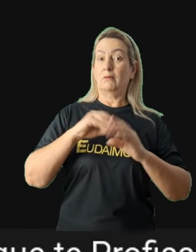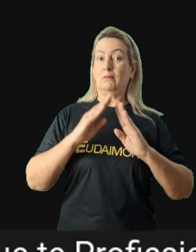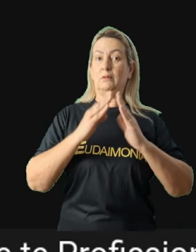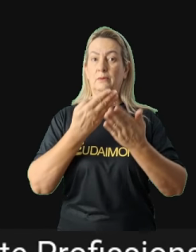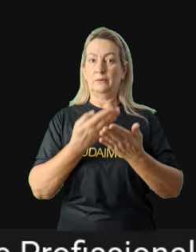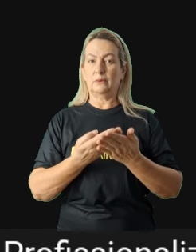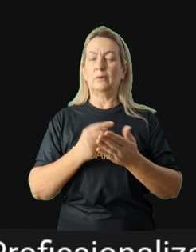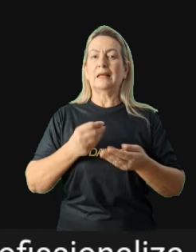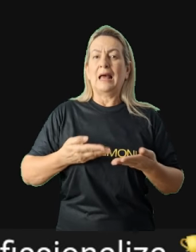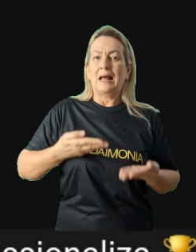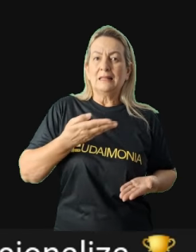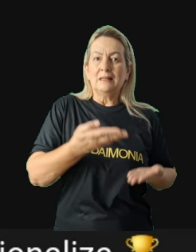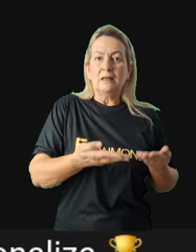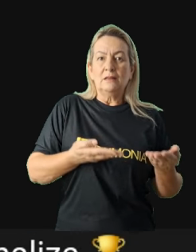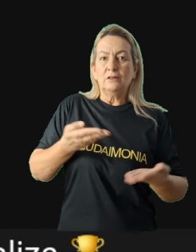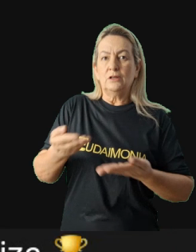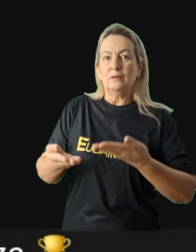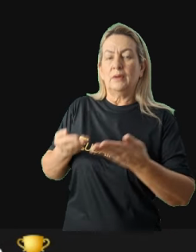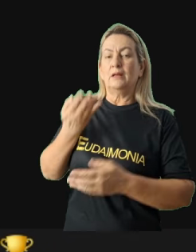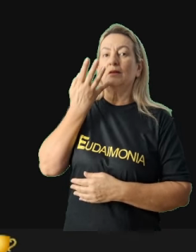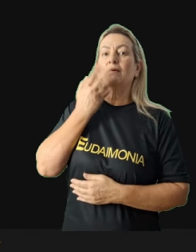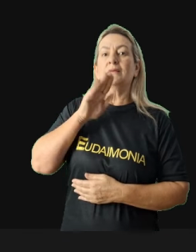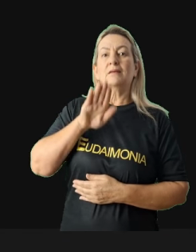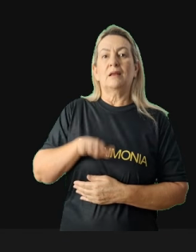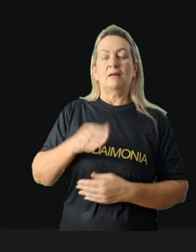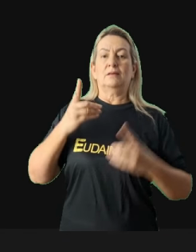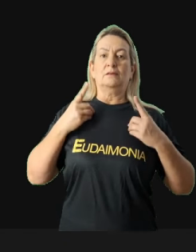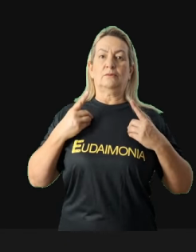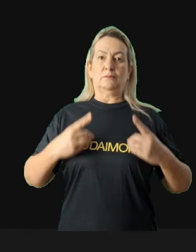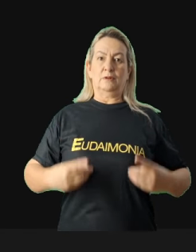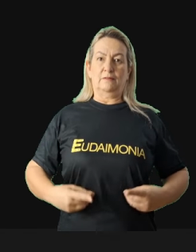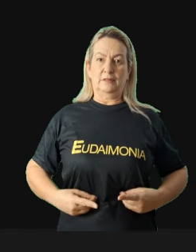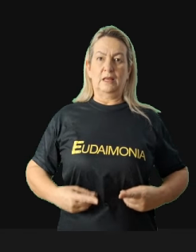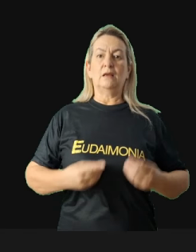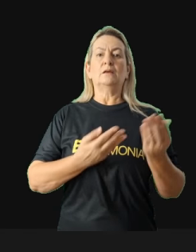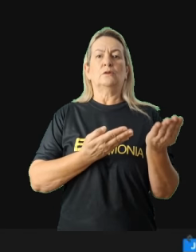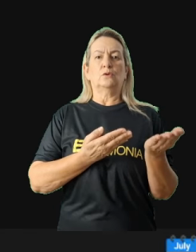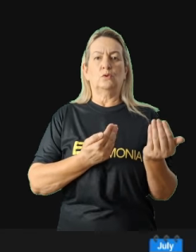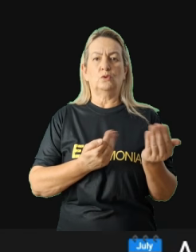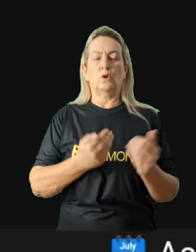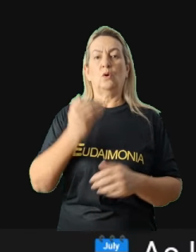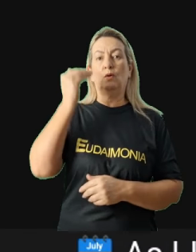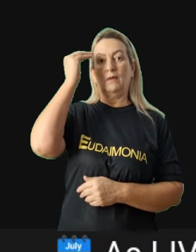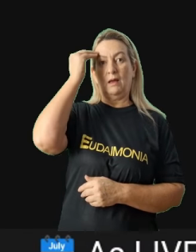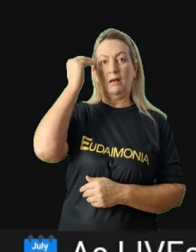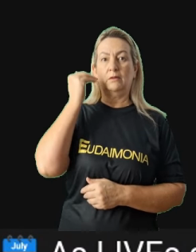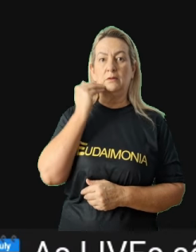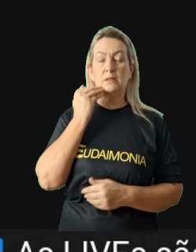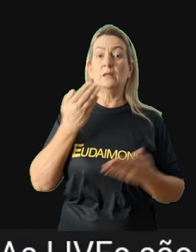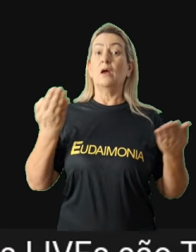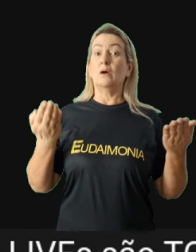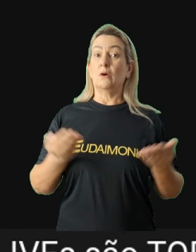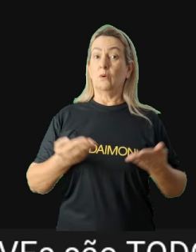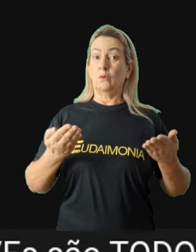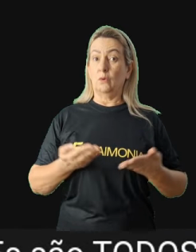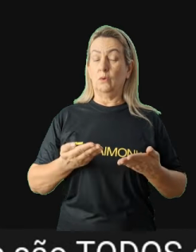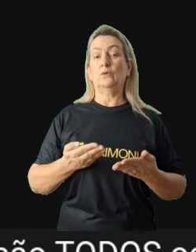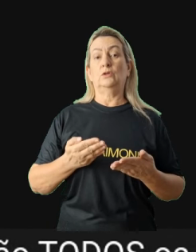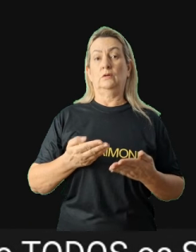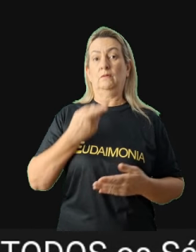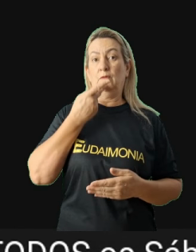das escolas, que é no atendimento a crianças com necessidades especiais, crianças e jovens. A gente tem